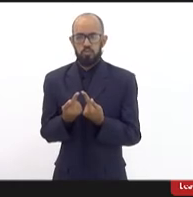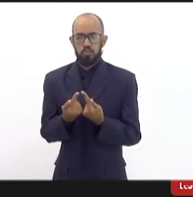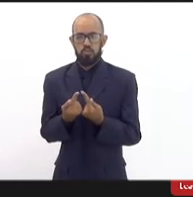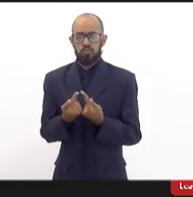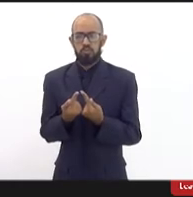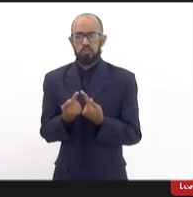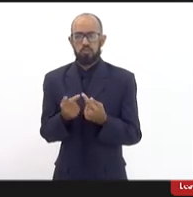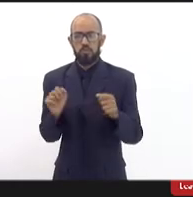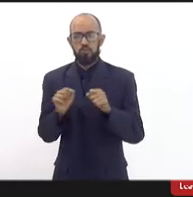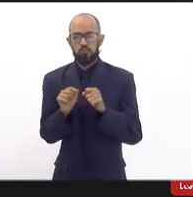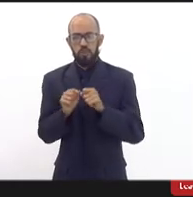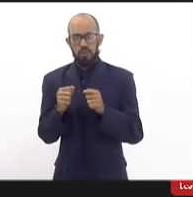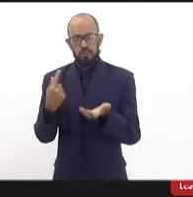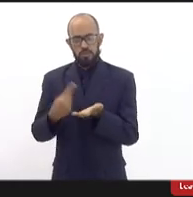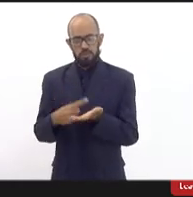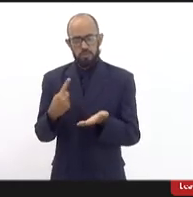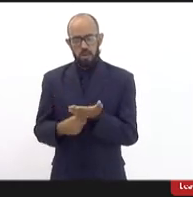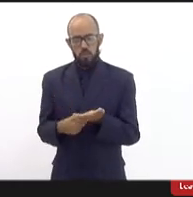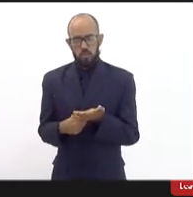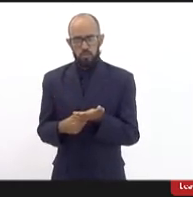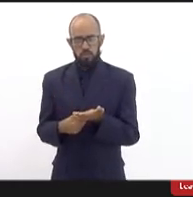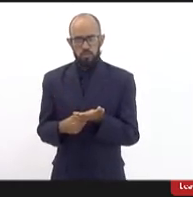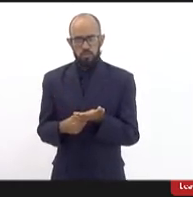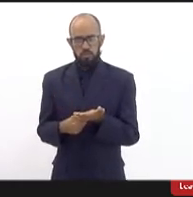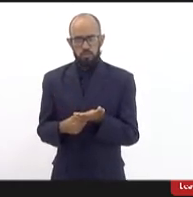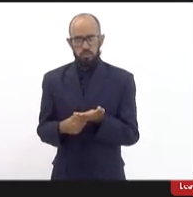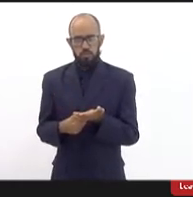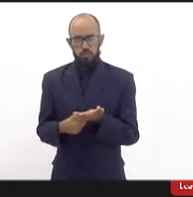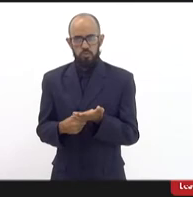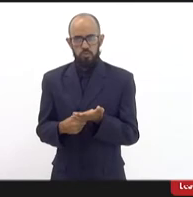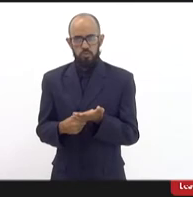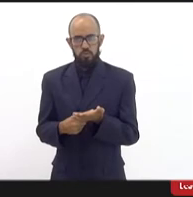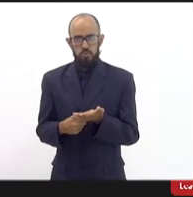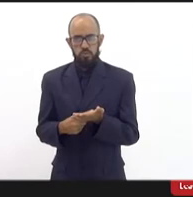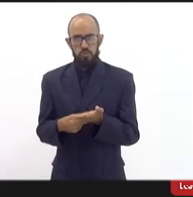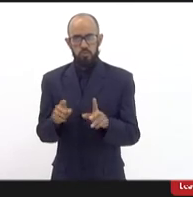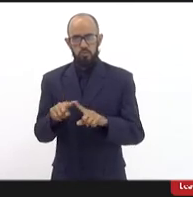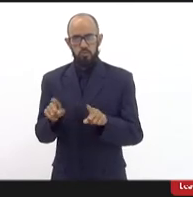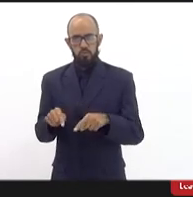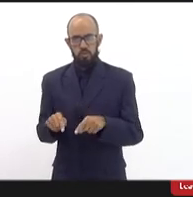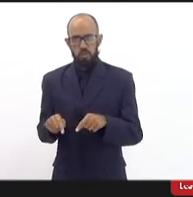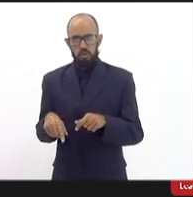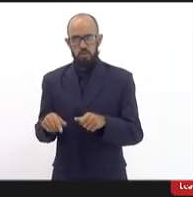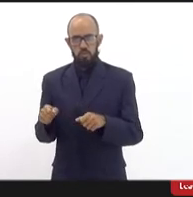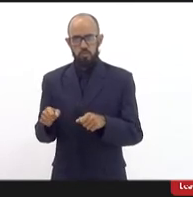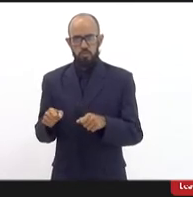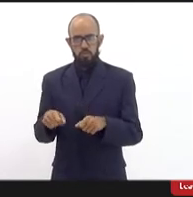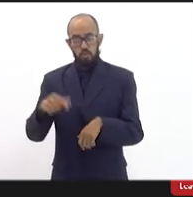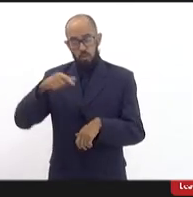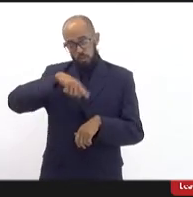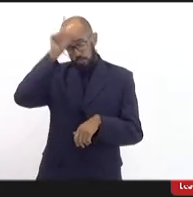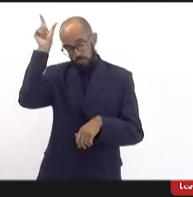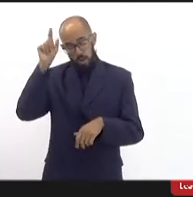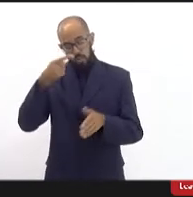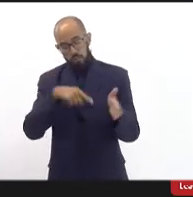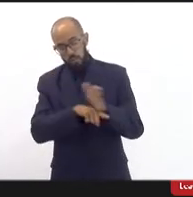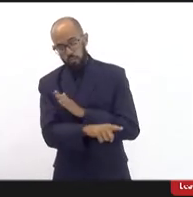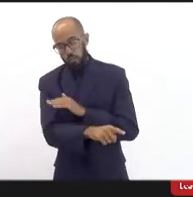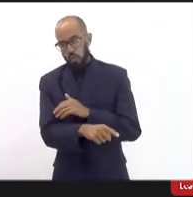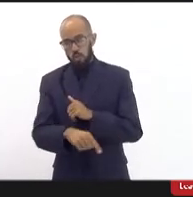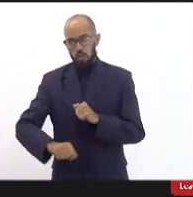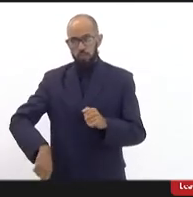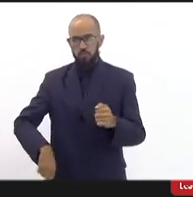desse grupo que faz esses acordos. Os dois funcionários que o deputado Luiz Paulo perguntou,